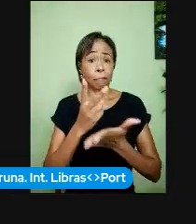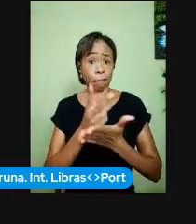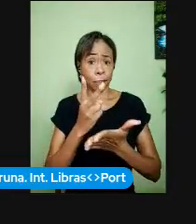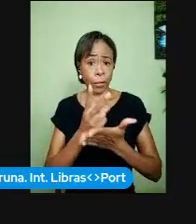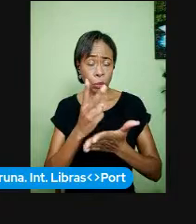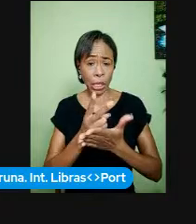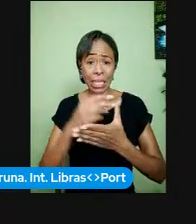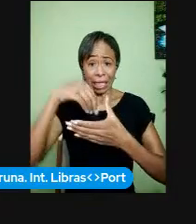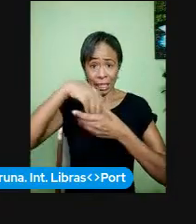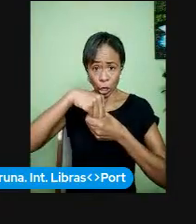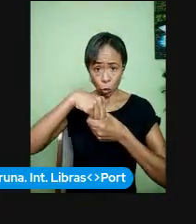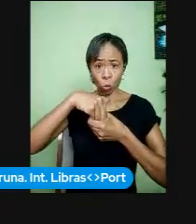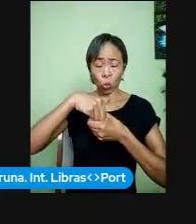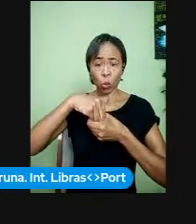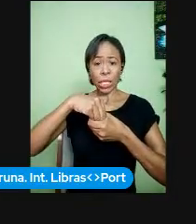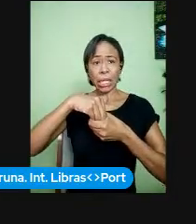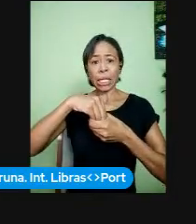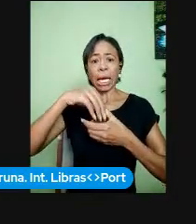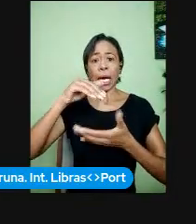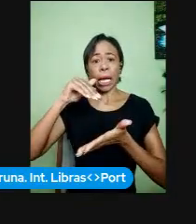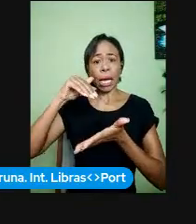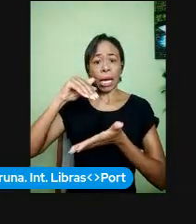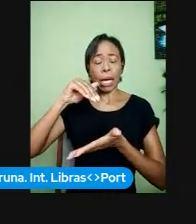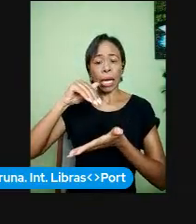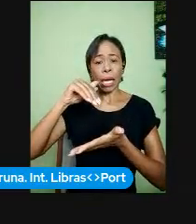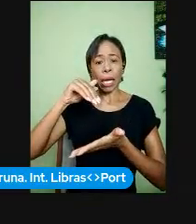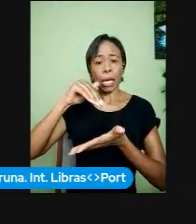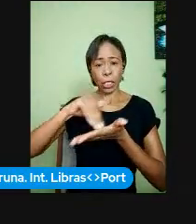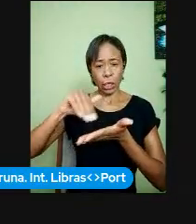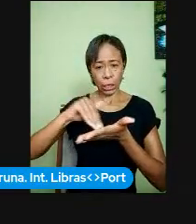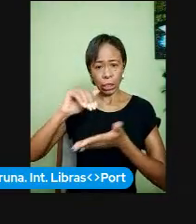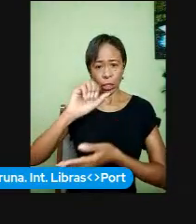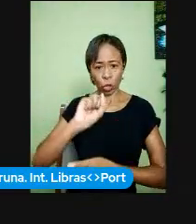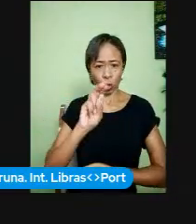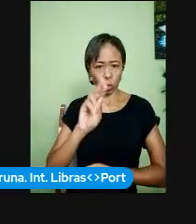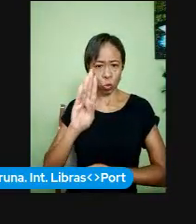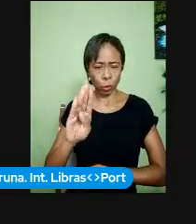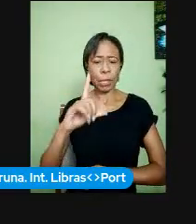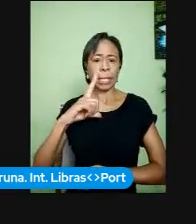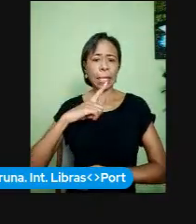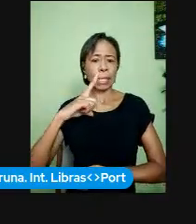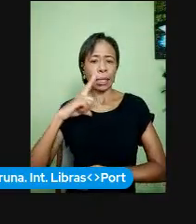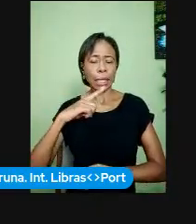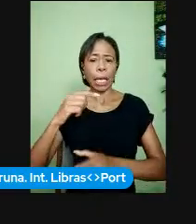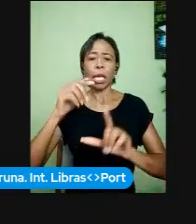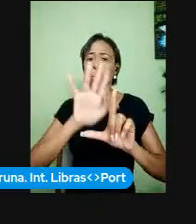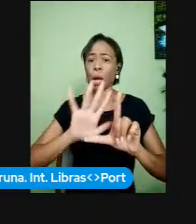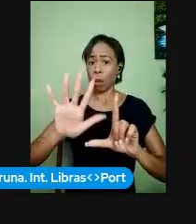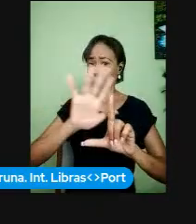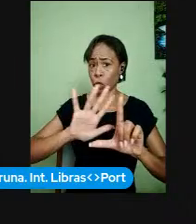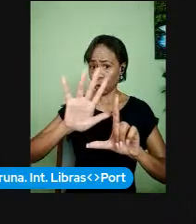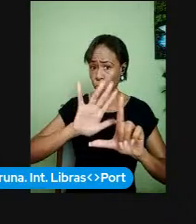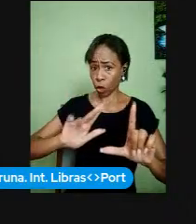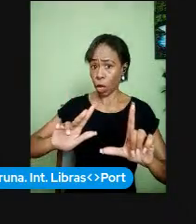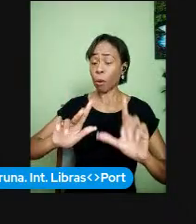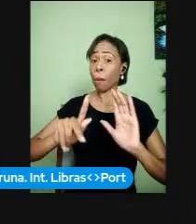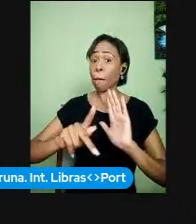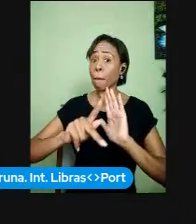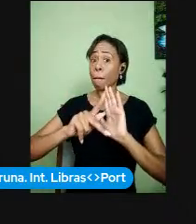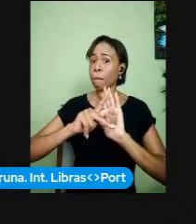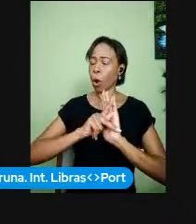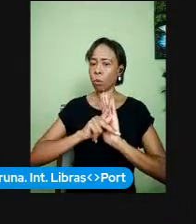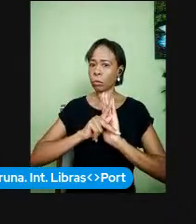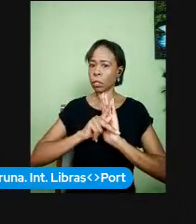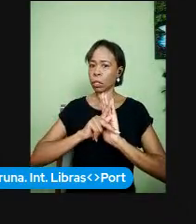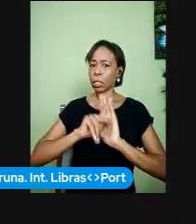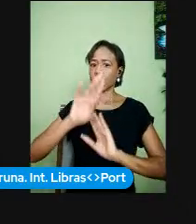dentro da secretaria, dentro da subsecretaria, né, tem o GoBH, que é uma plataforma independente da prefeitura, que foi